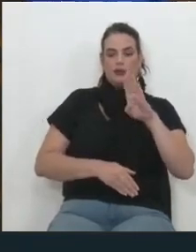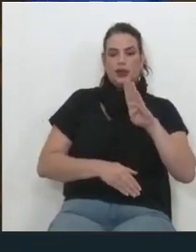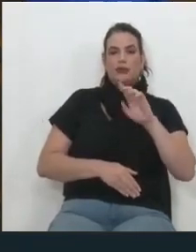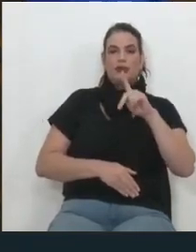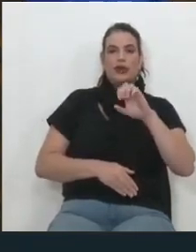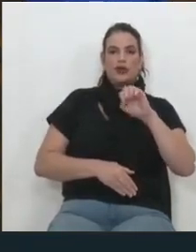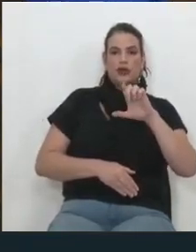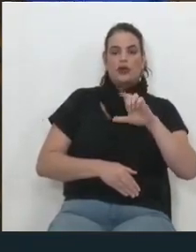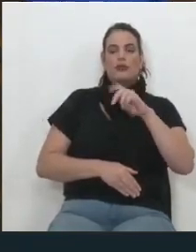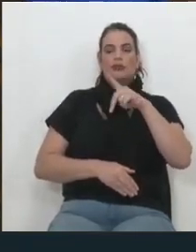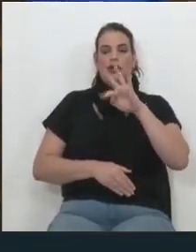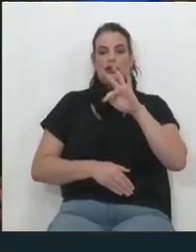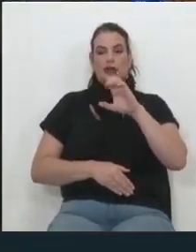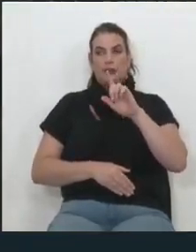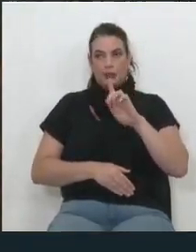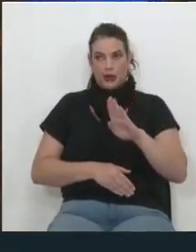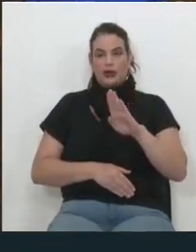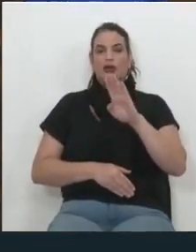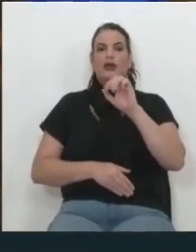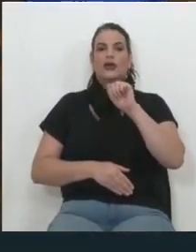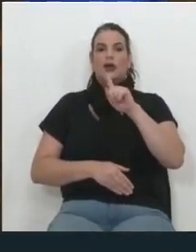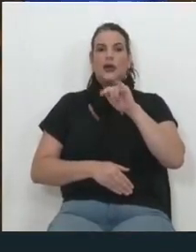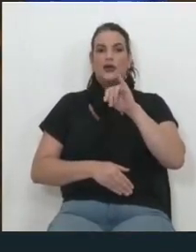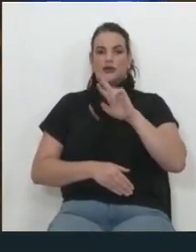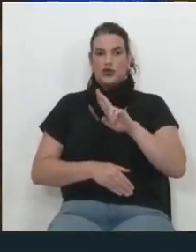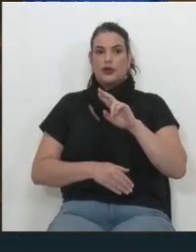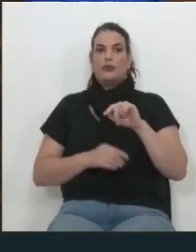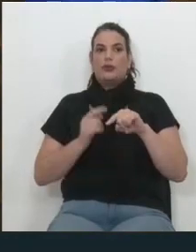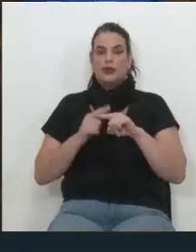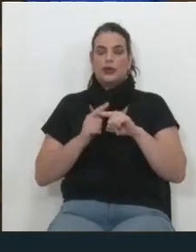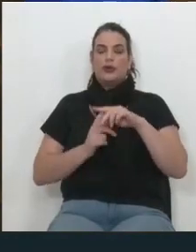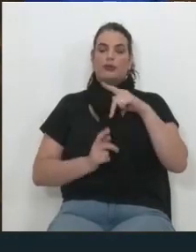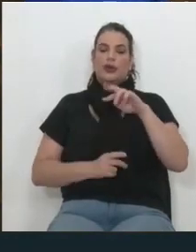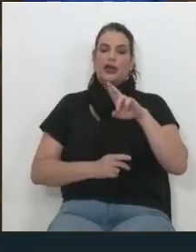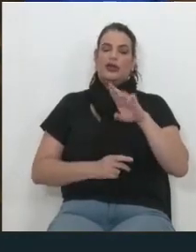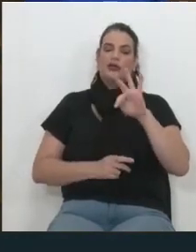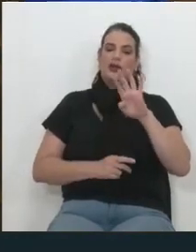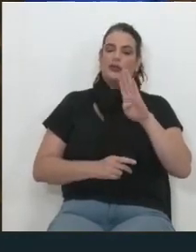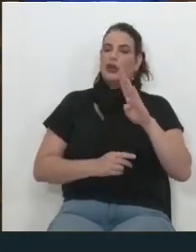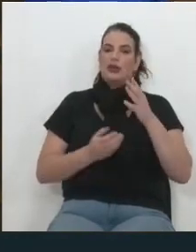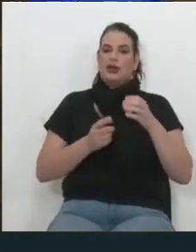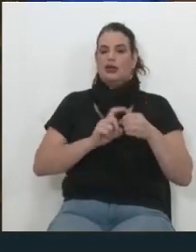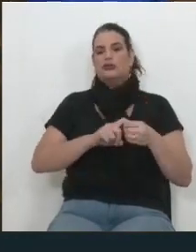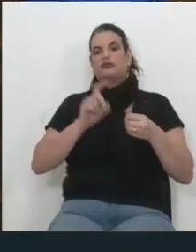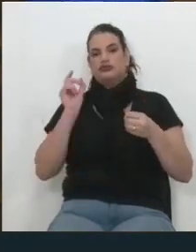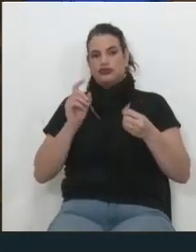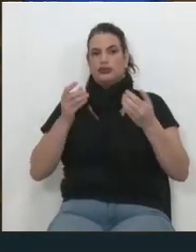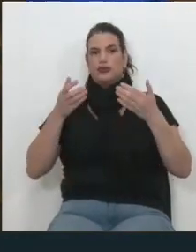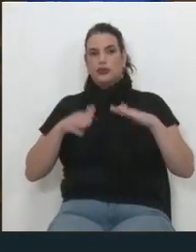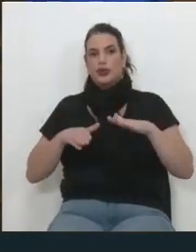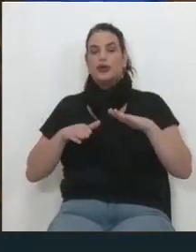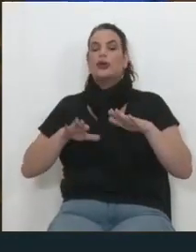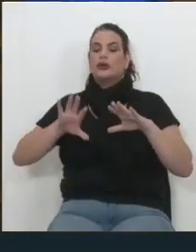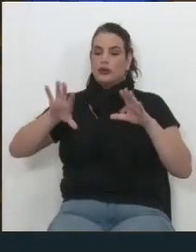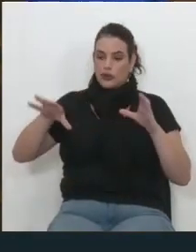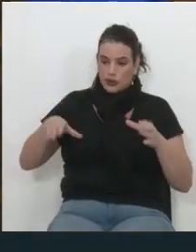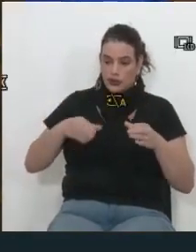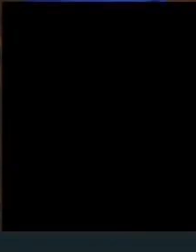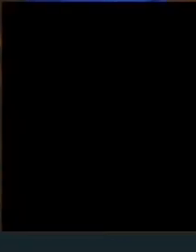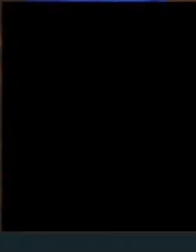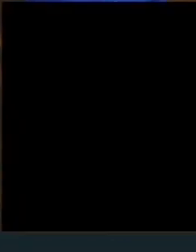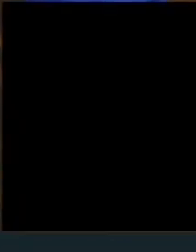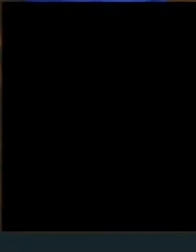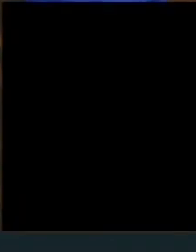PTB e Agir, uma vez que o PRTB declinou de disputar a vaga, que se reúnam e